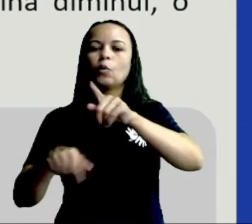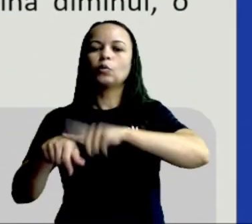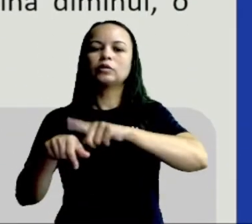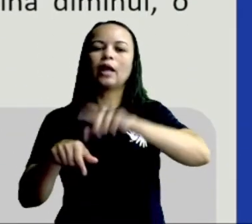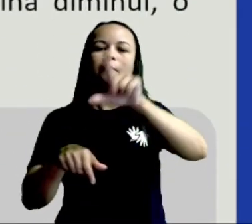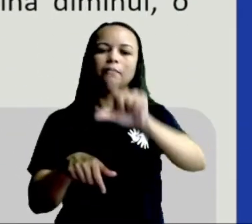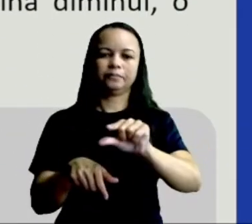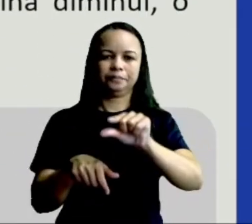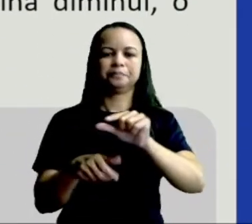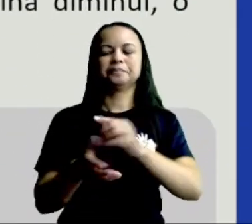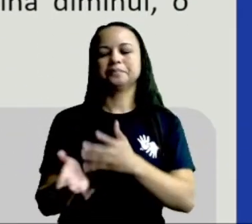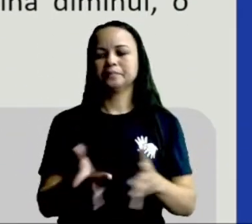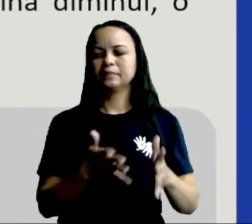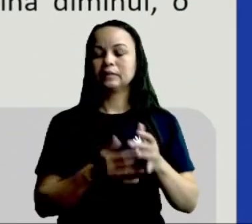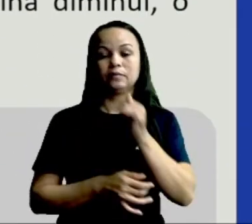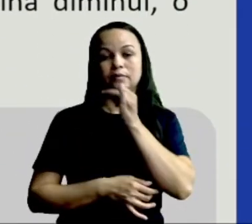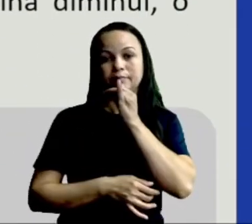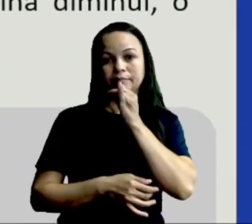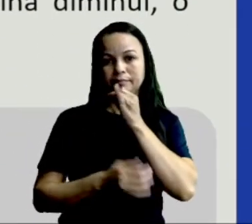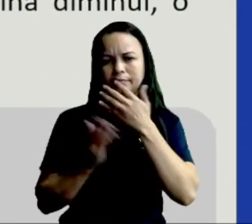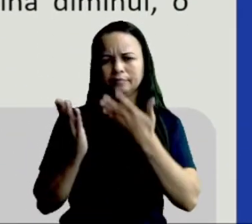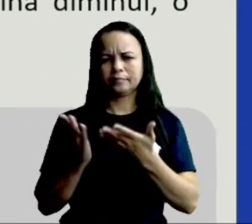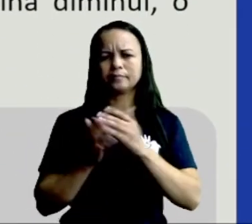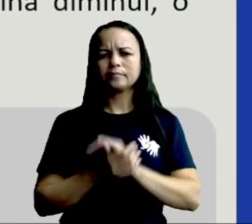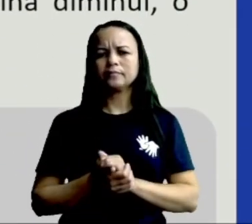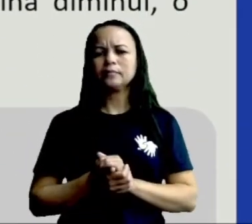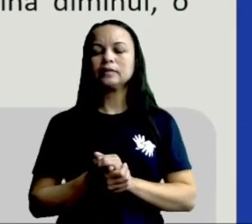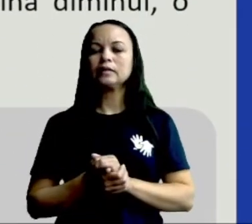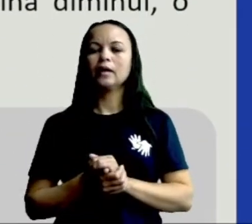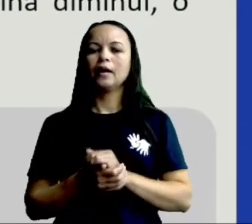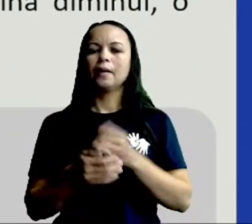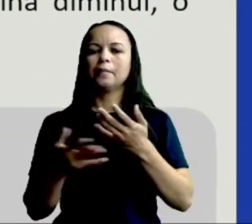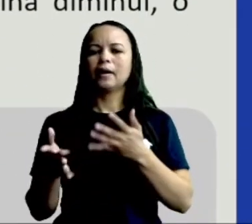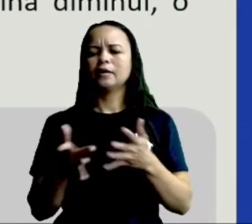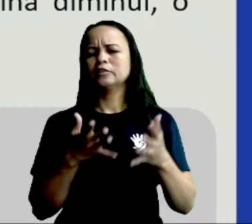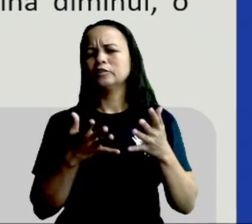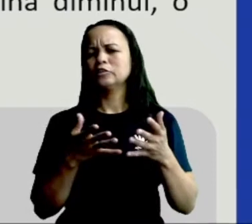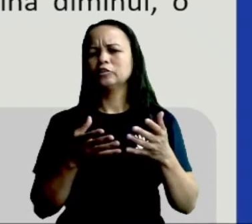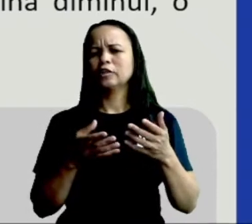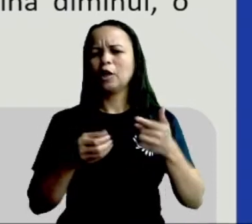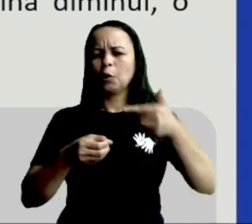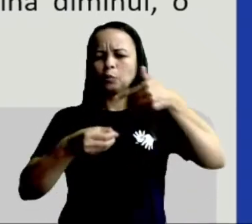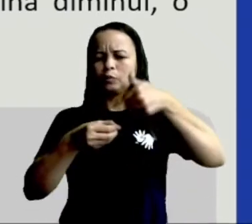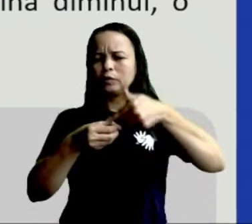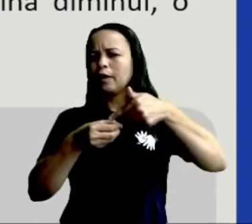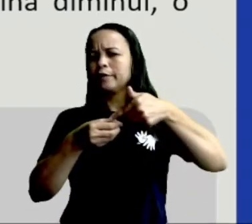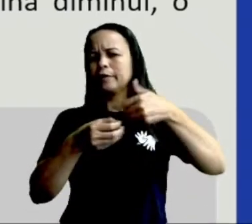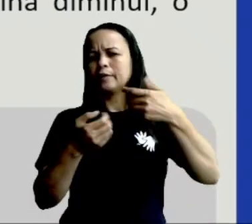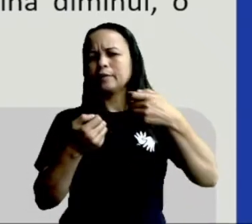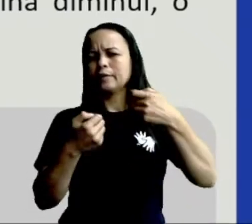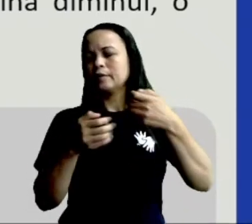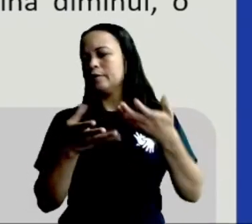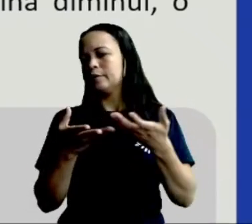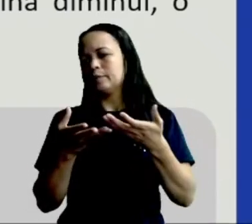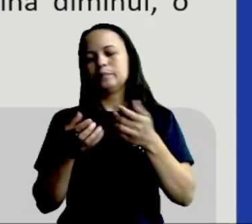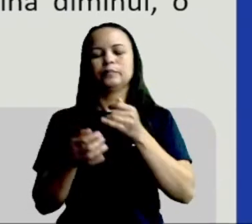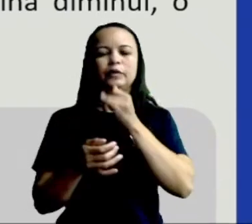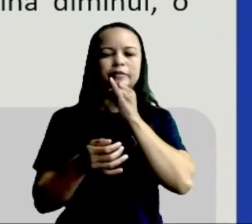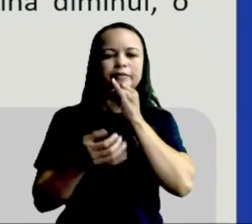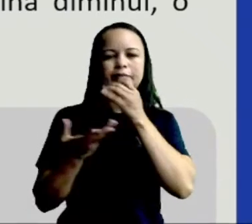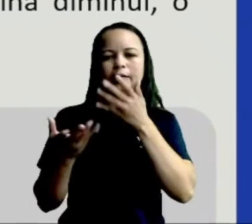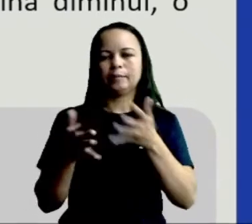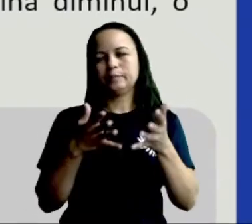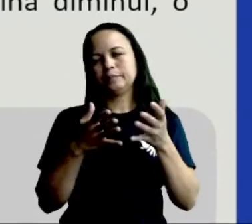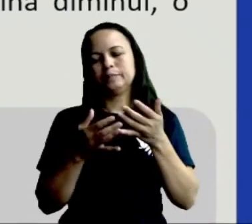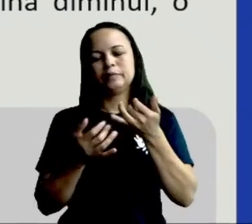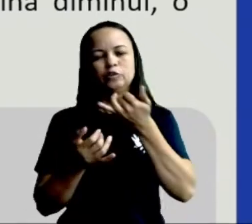Beleza? Então, se liga aí no exemplo. Para encher um tanque, são necessárias 30 vasilhas, de 6